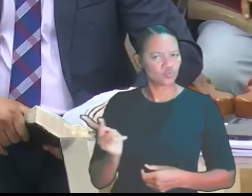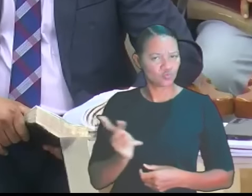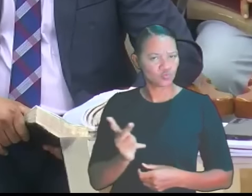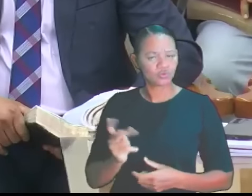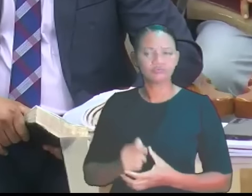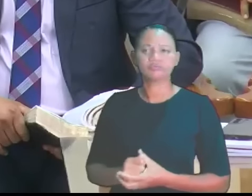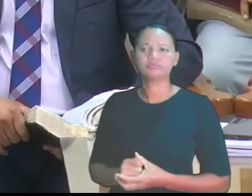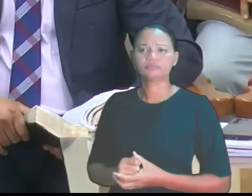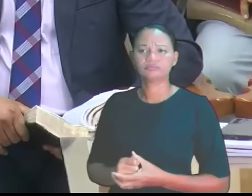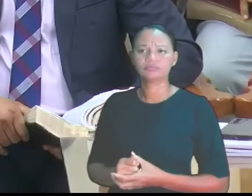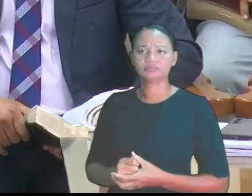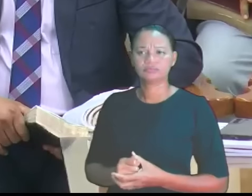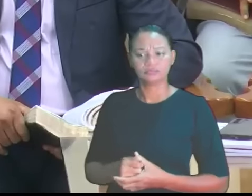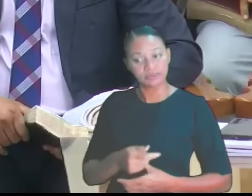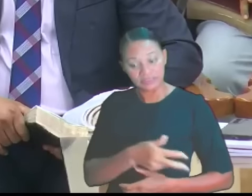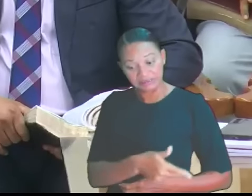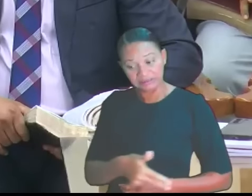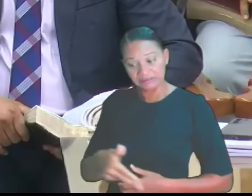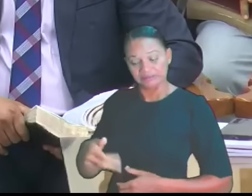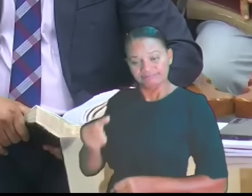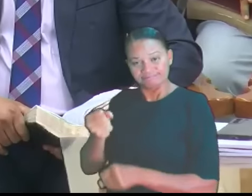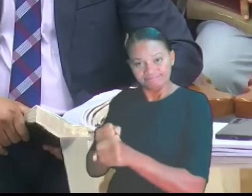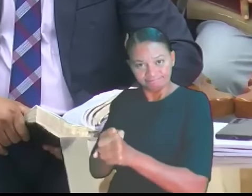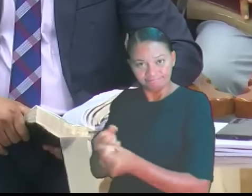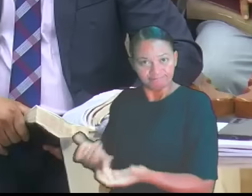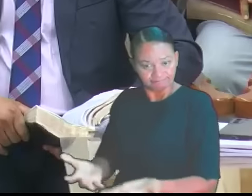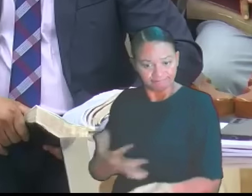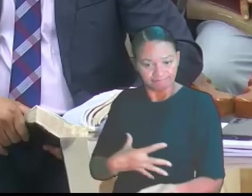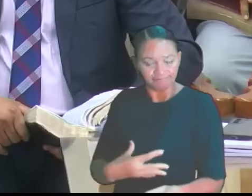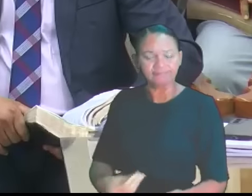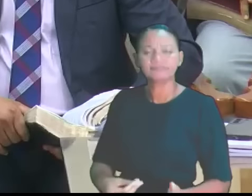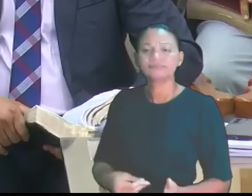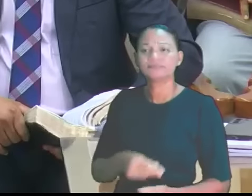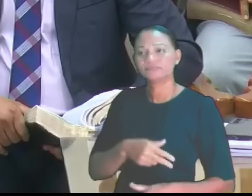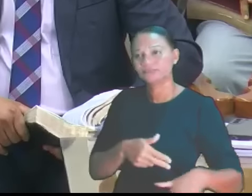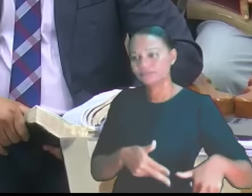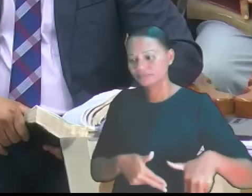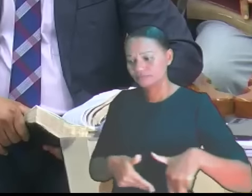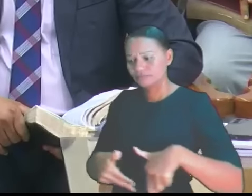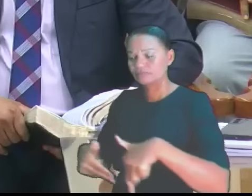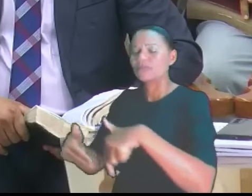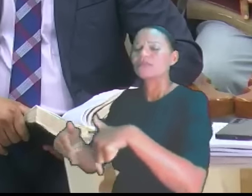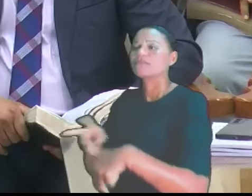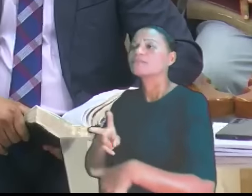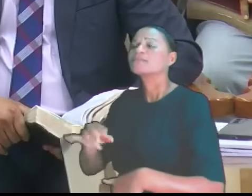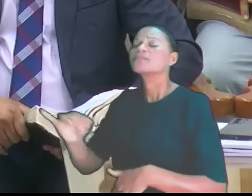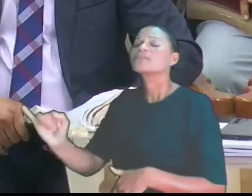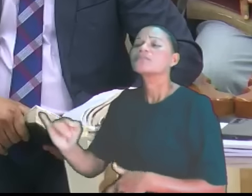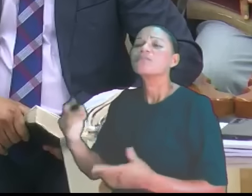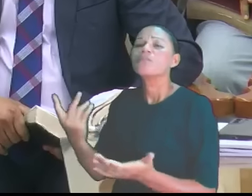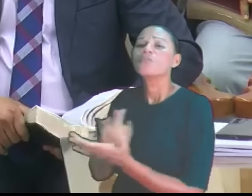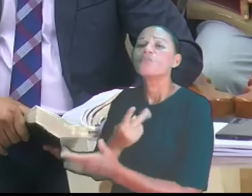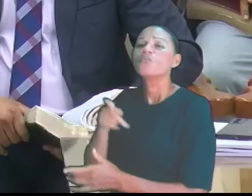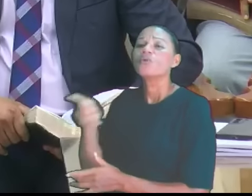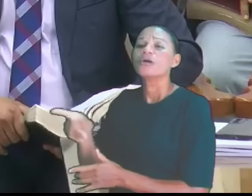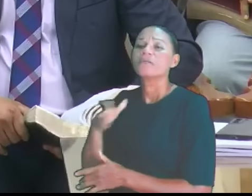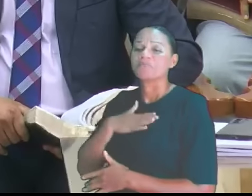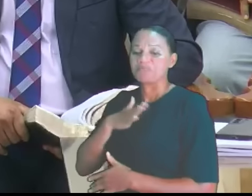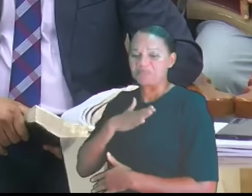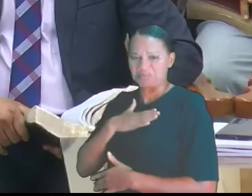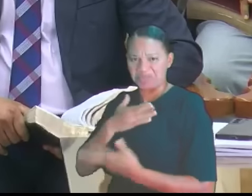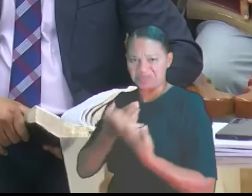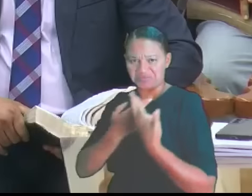Ele está indo sacrificar o menino. Ele está dizendo: o que vai acontecer lá em cima não é problema meu.